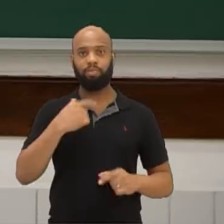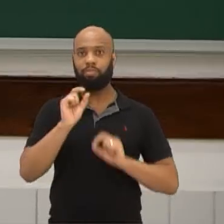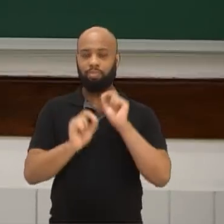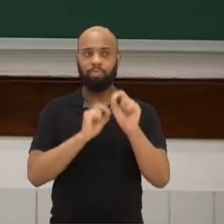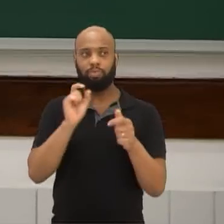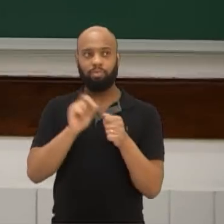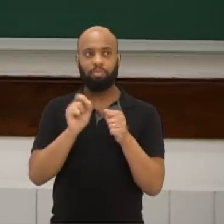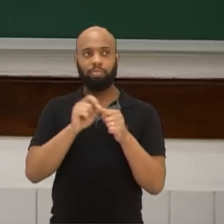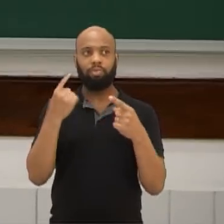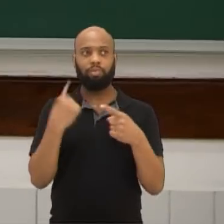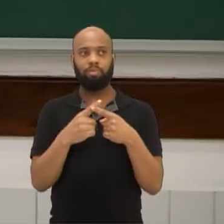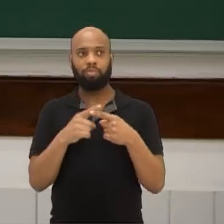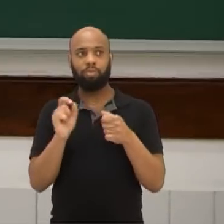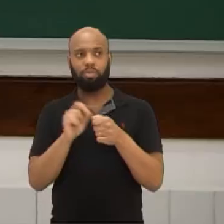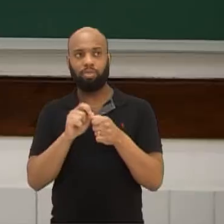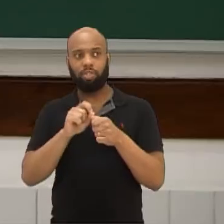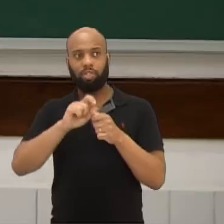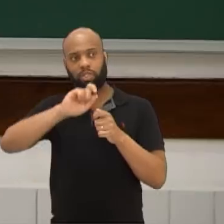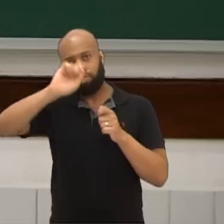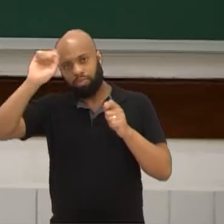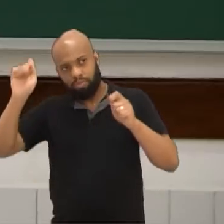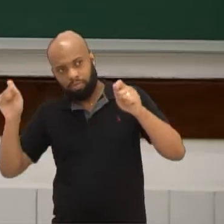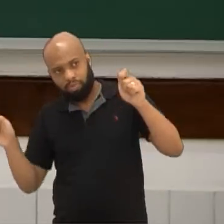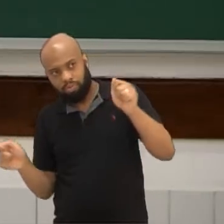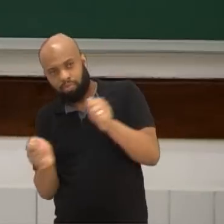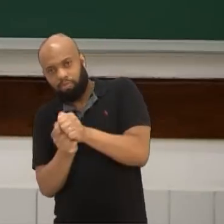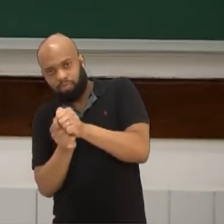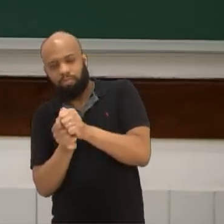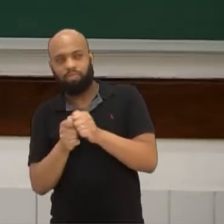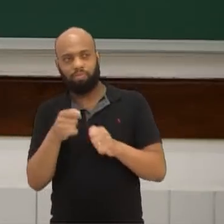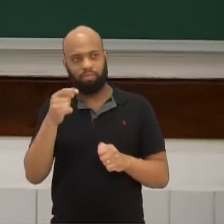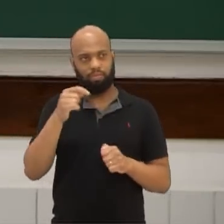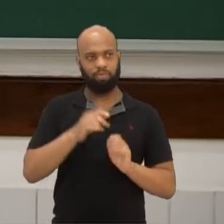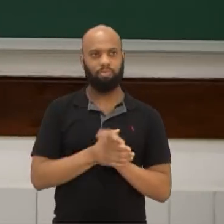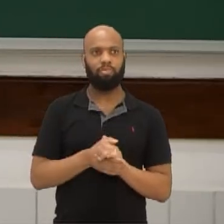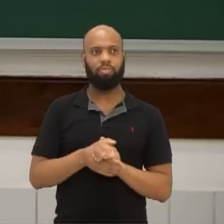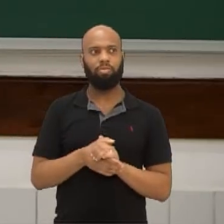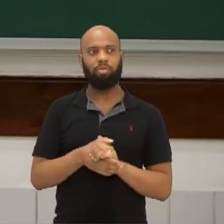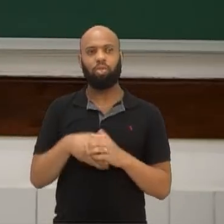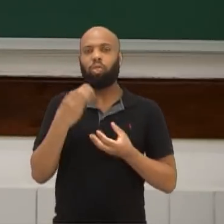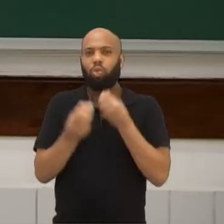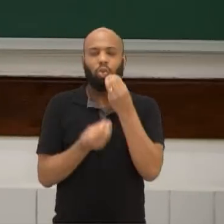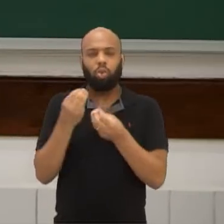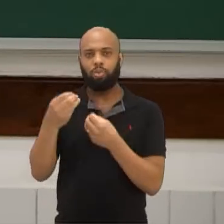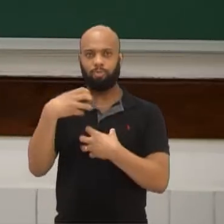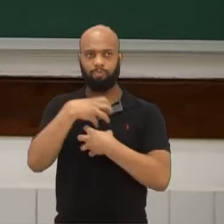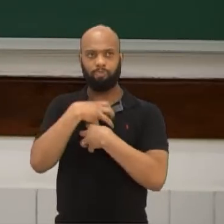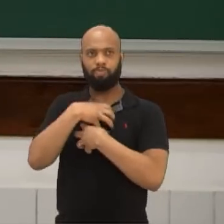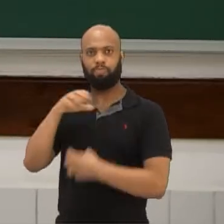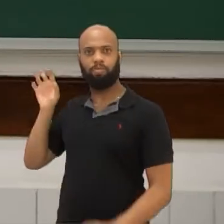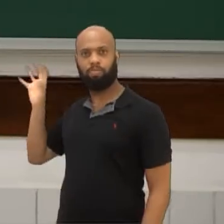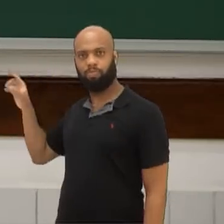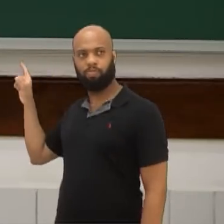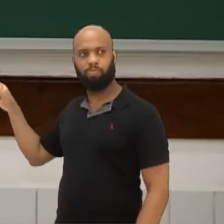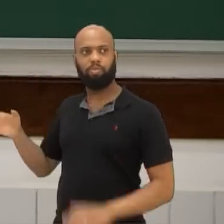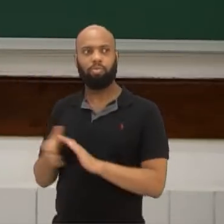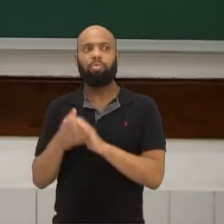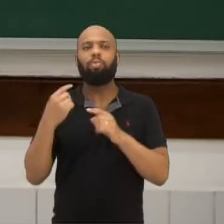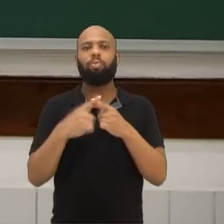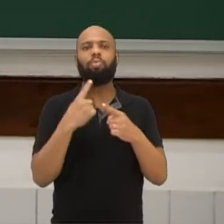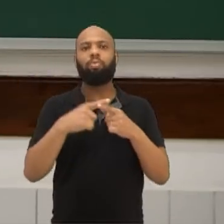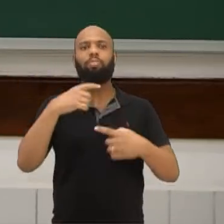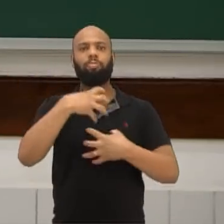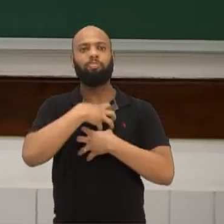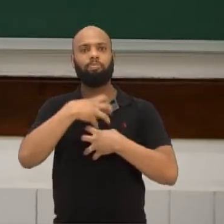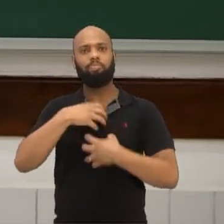por quê? Porque eu vou girar, girar, girar, girar até ele encontrar lá, certo? Então, como que ele fica? Ele se encontra aqui. A minha angulação está